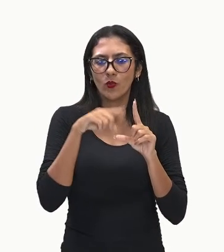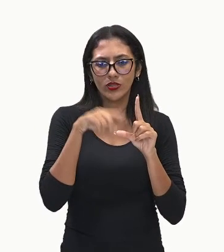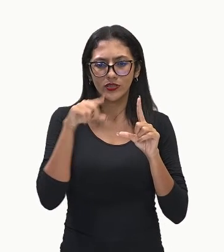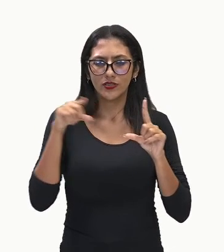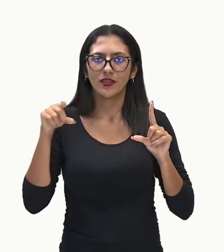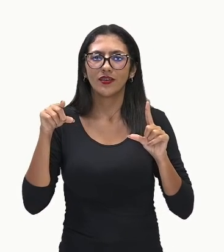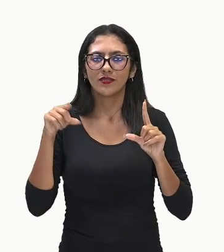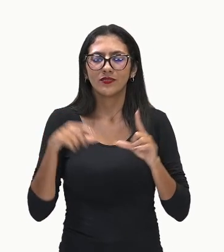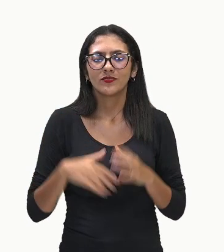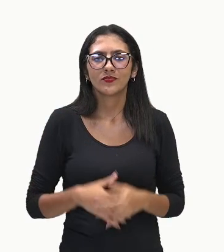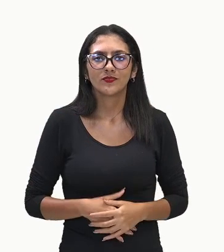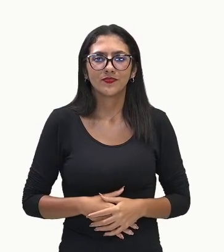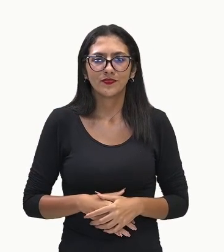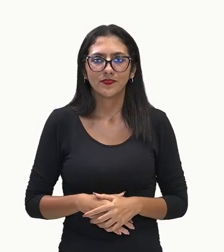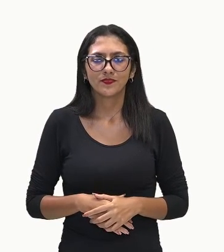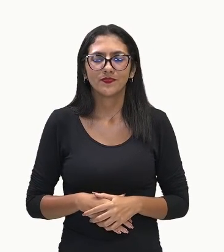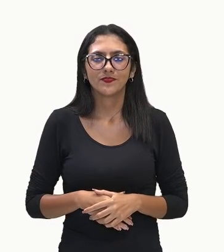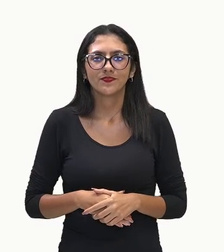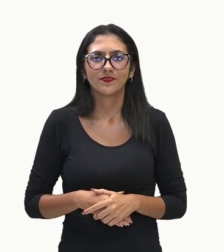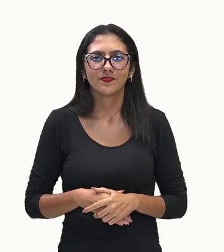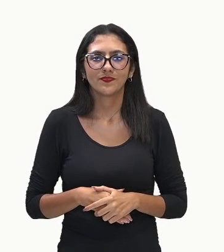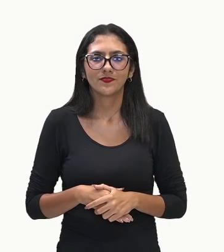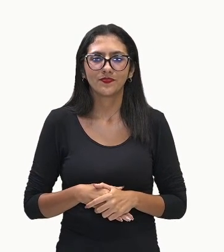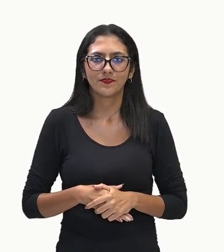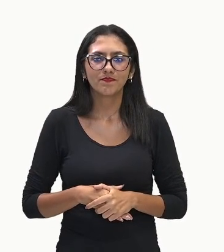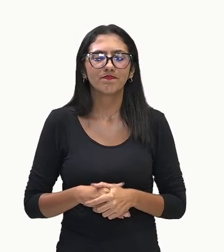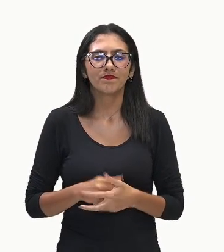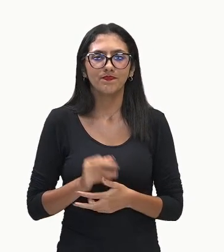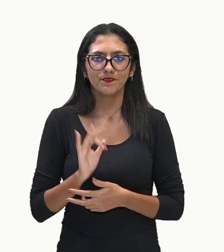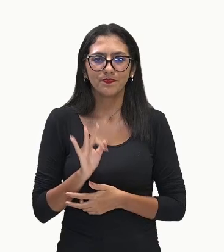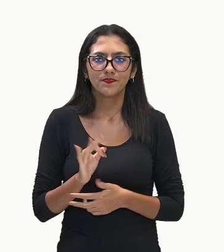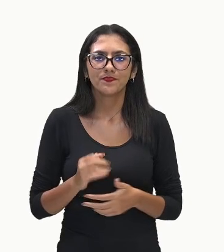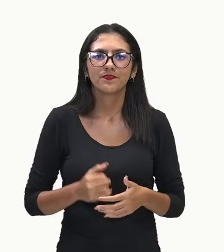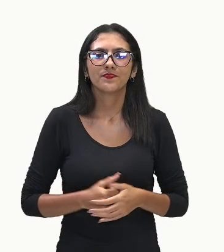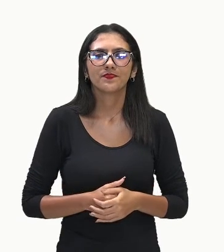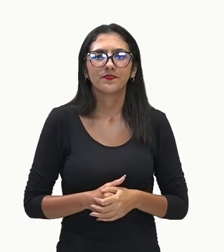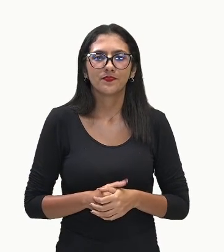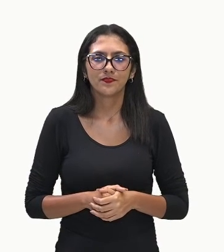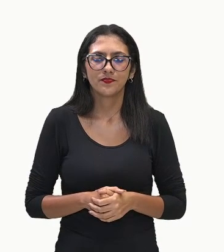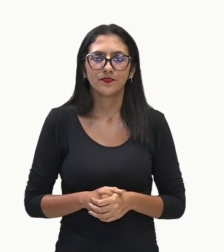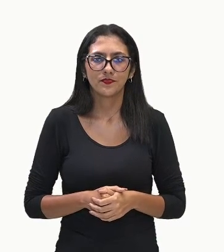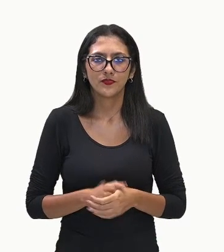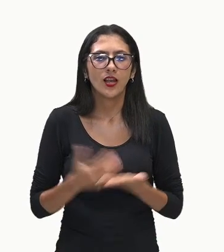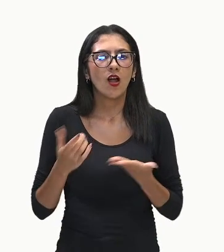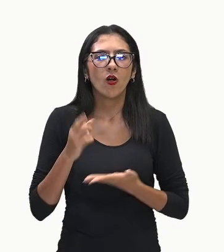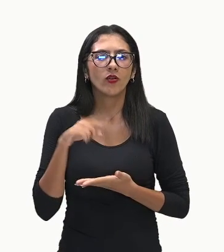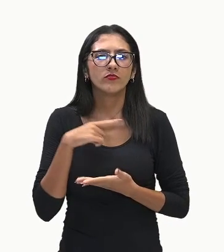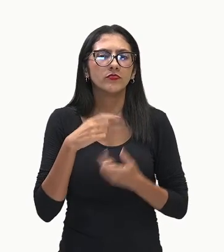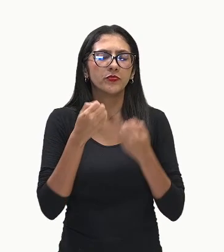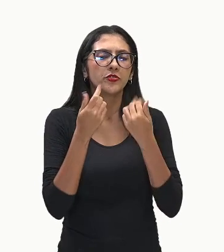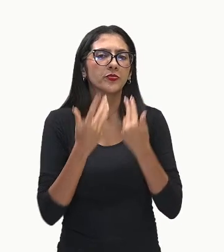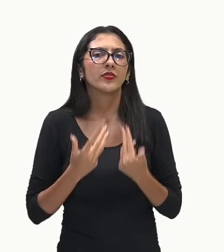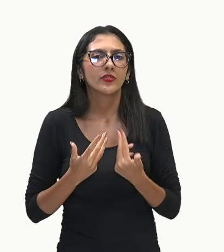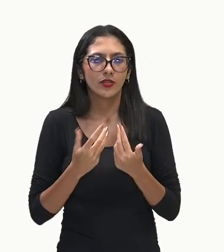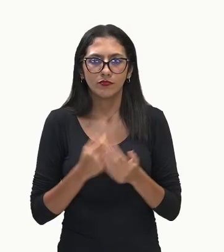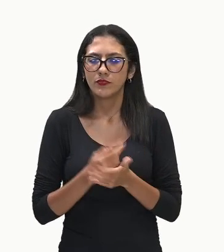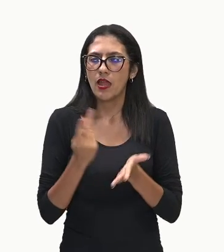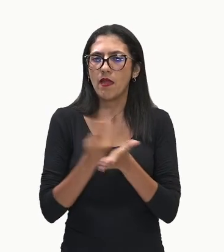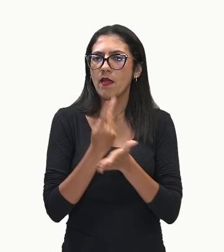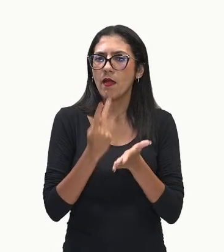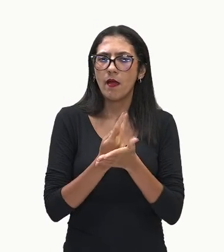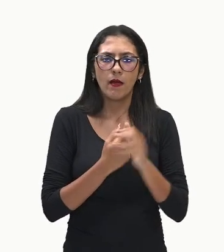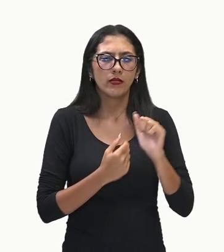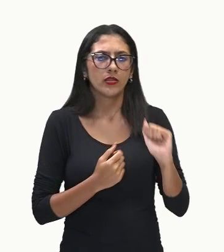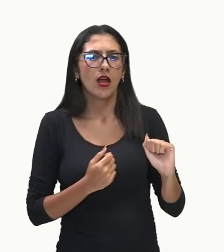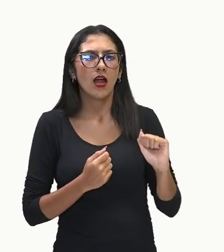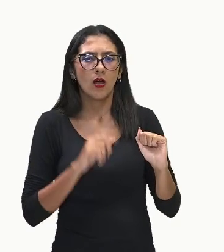em 15º lugar no ranking. Beleza. Né, a justificativa, letra A, incorreta. O Brasil, né, não